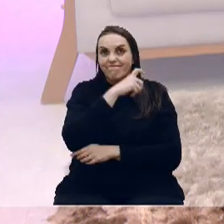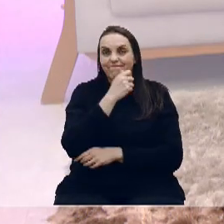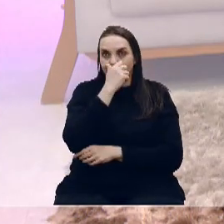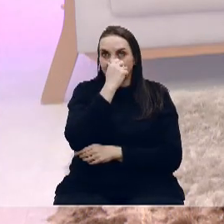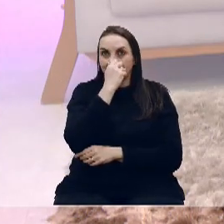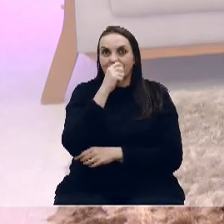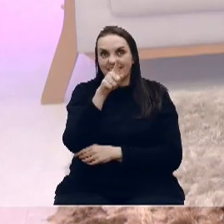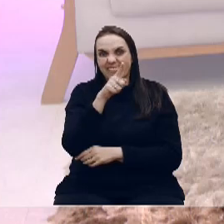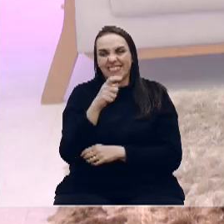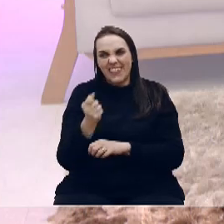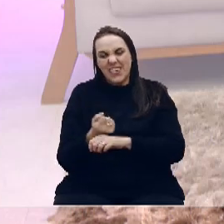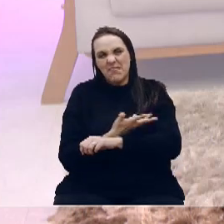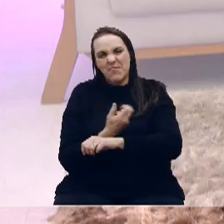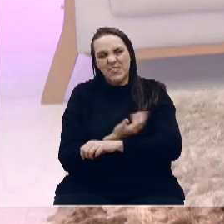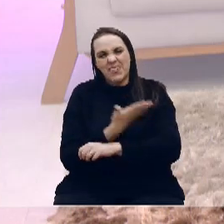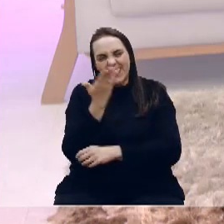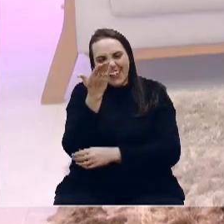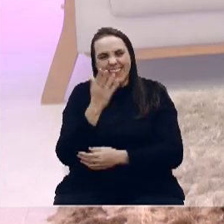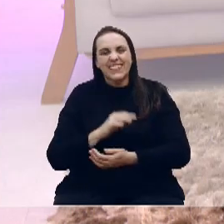né?